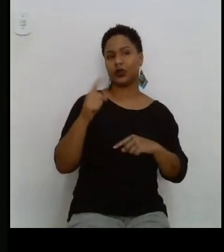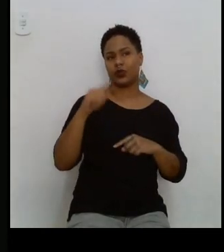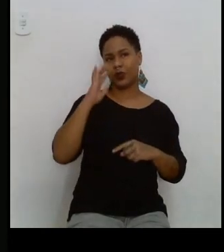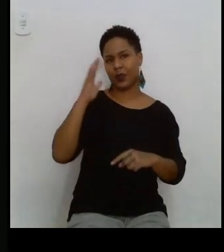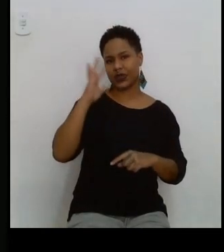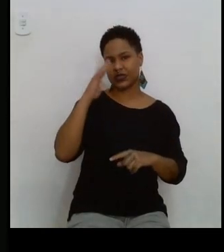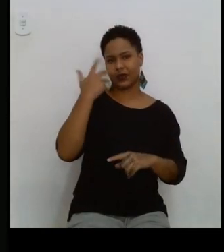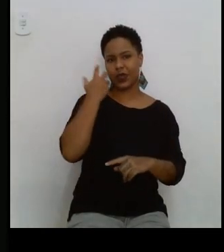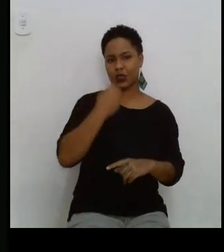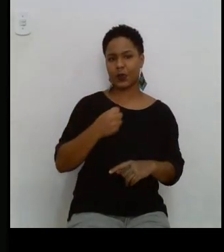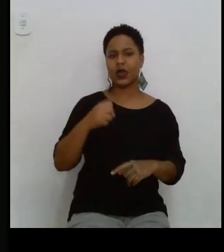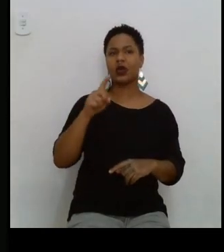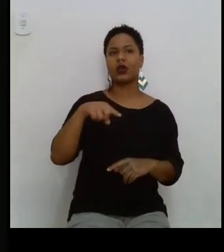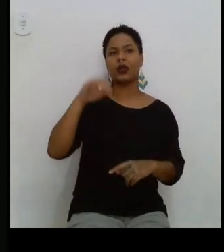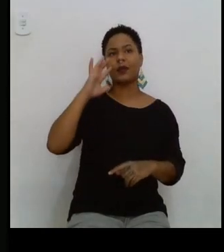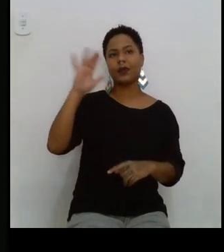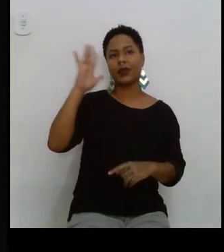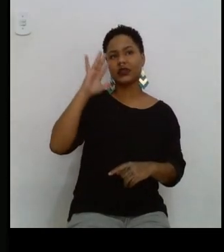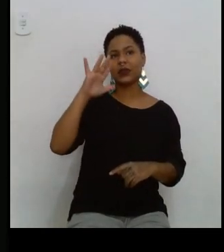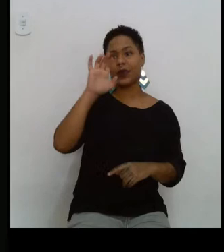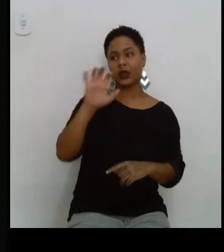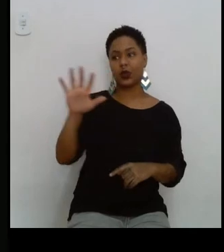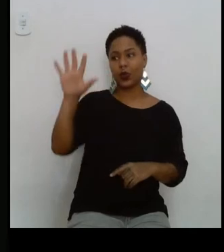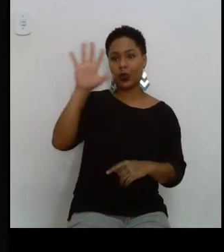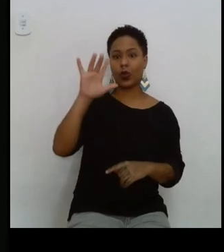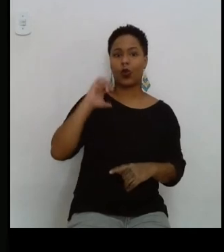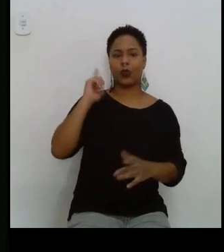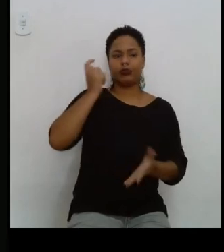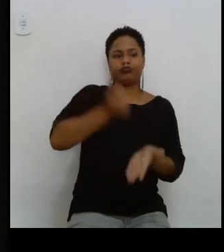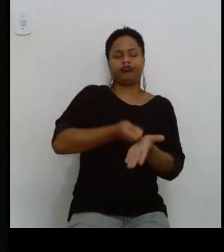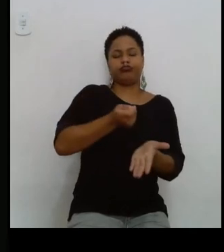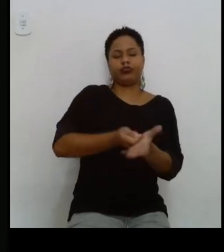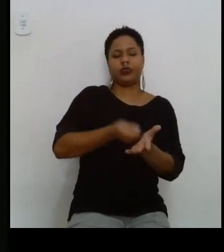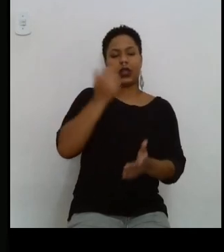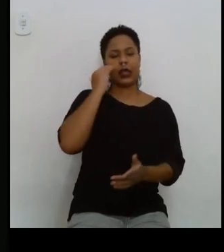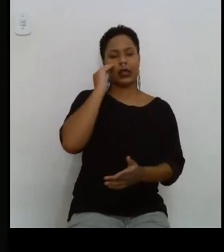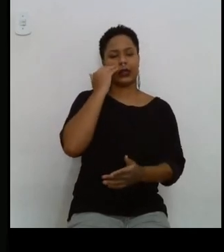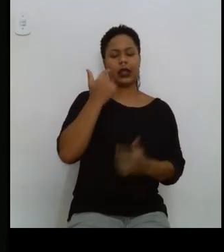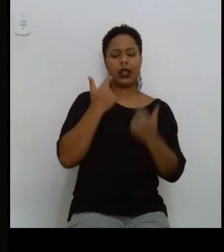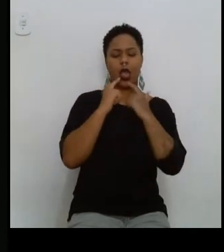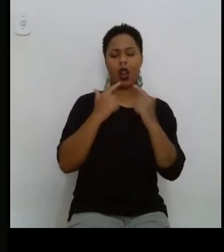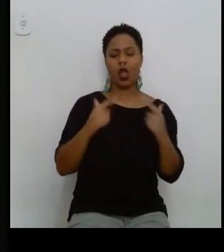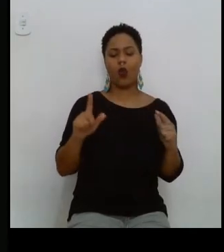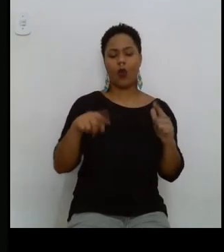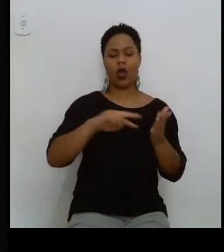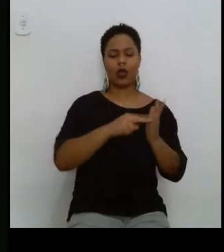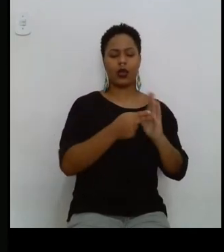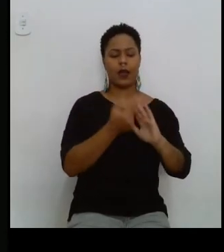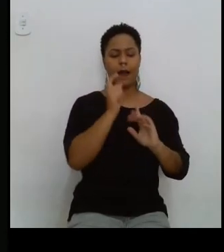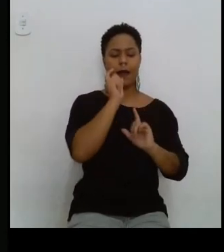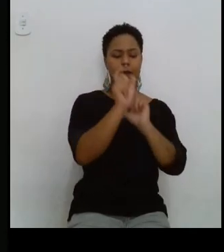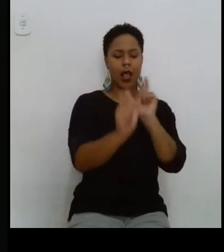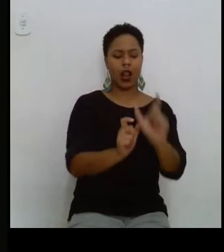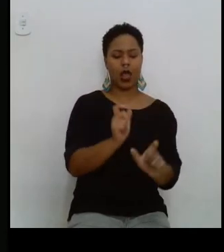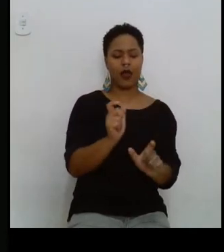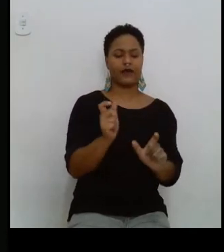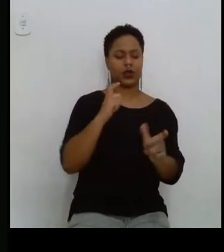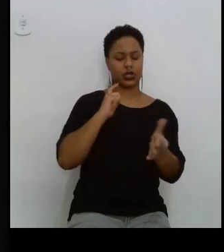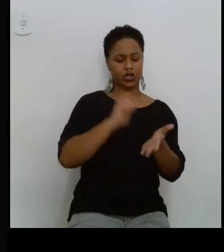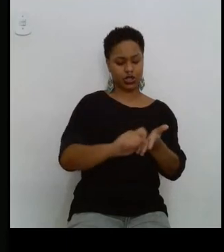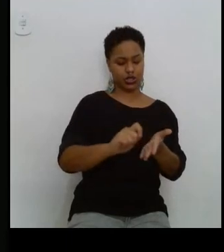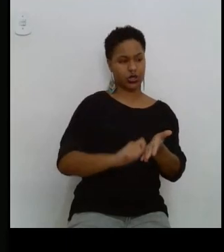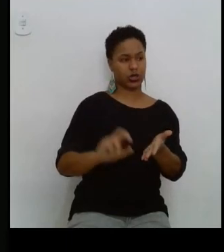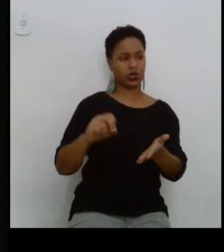branquitude pensamento europeu um põe né de entender a linguagem como palavra escrita ou falada e tem